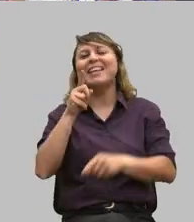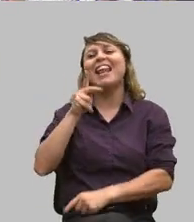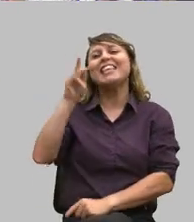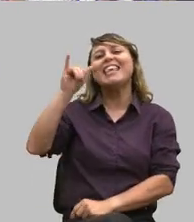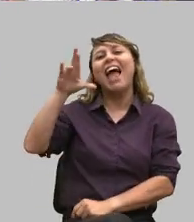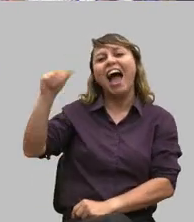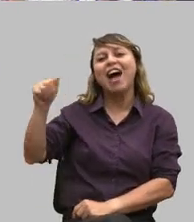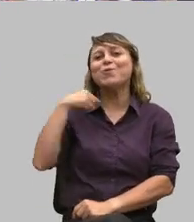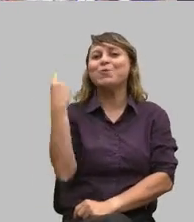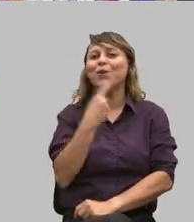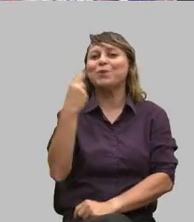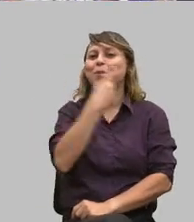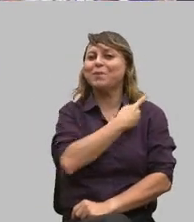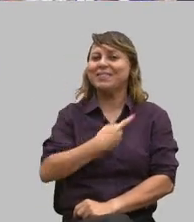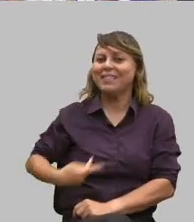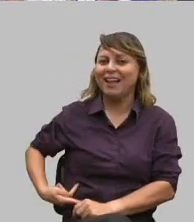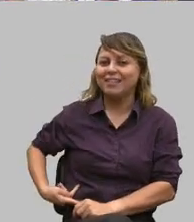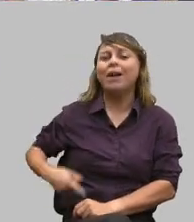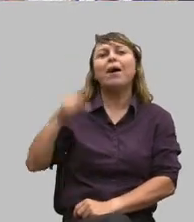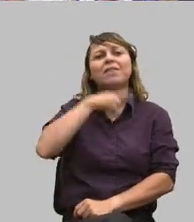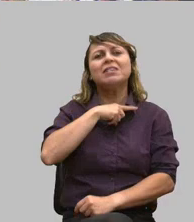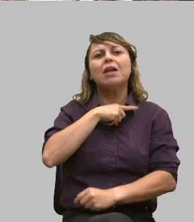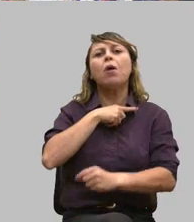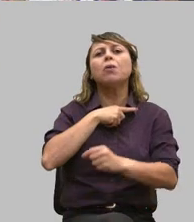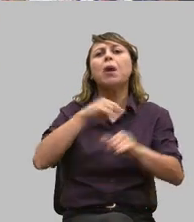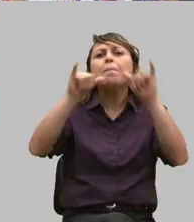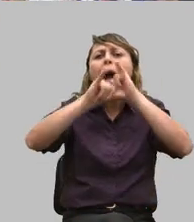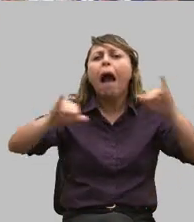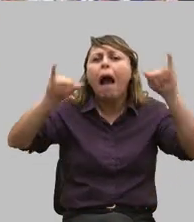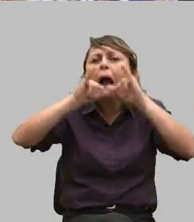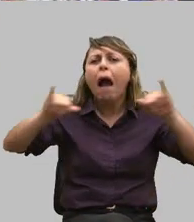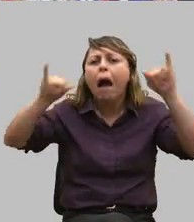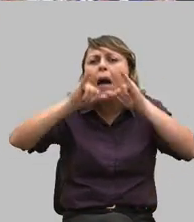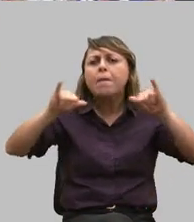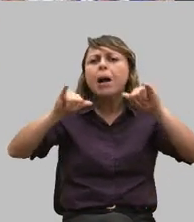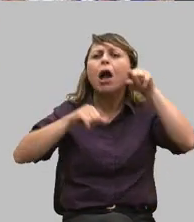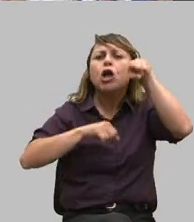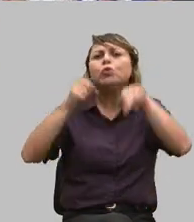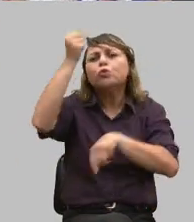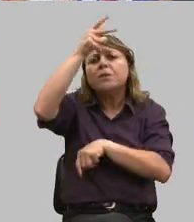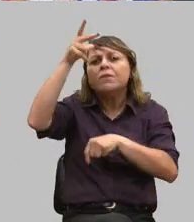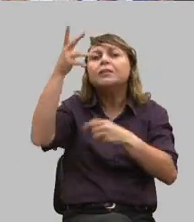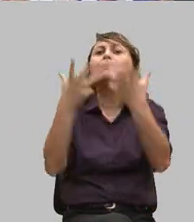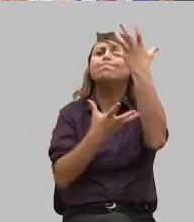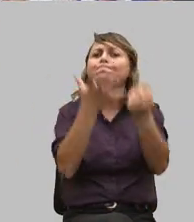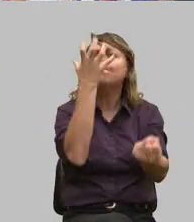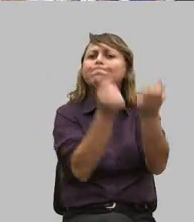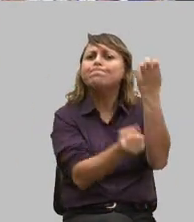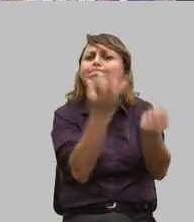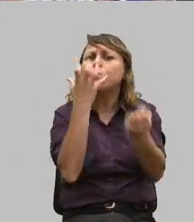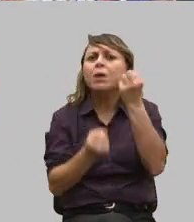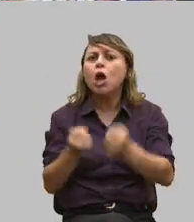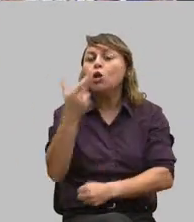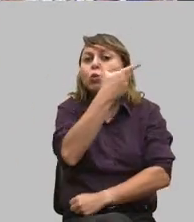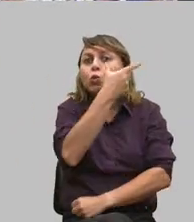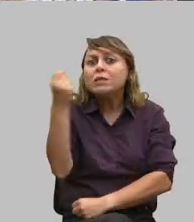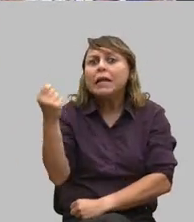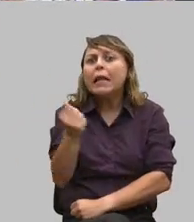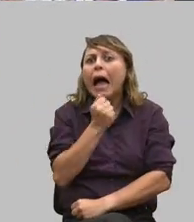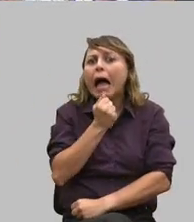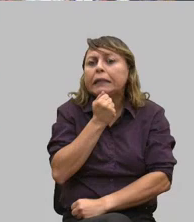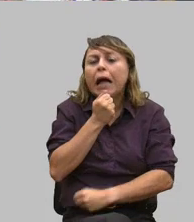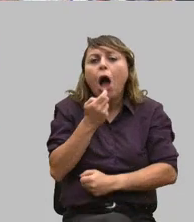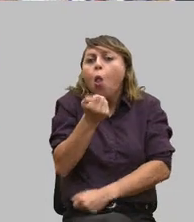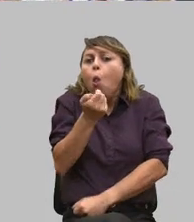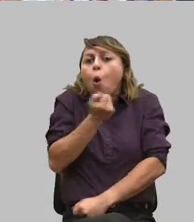nosso Presidente aqui o ar que nós temos que fazer uma campanha uma campanha pros prefeitos aderirem porque 200 ainda é um número muito